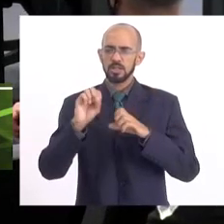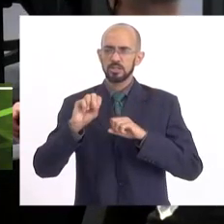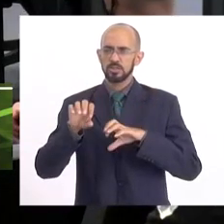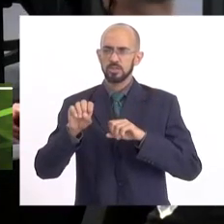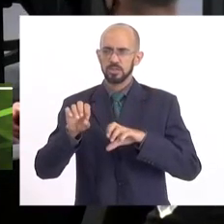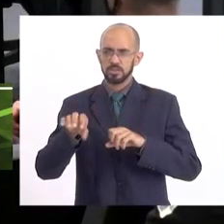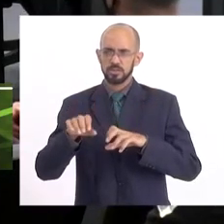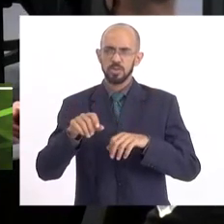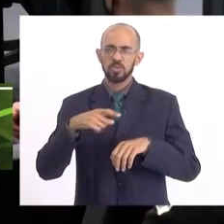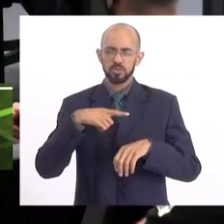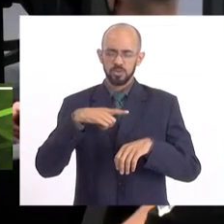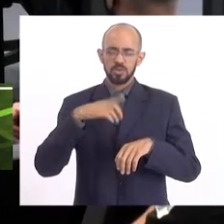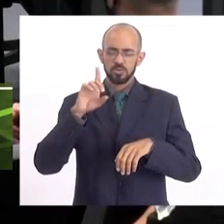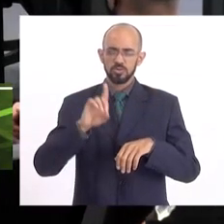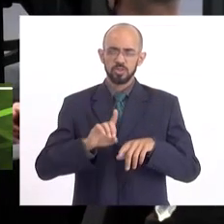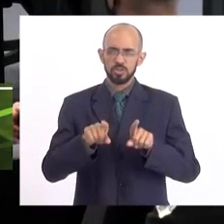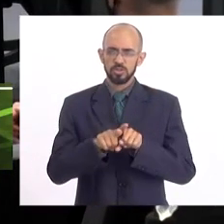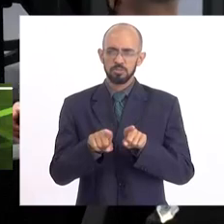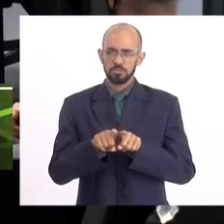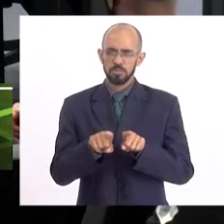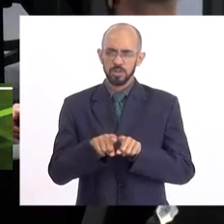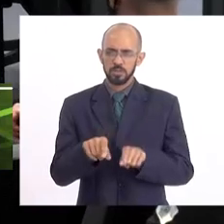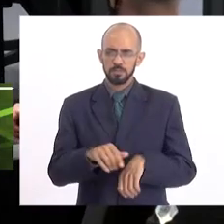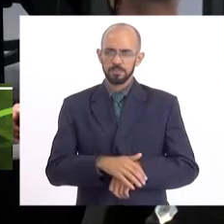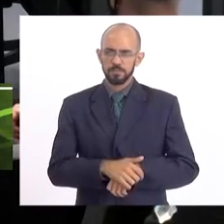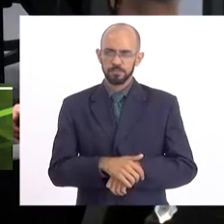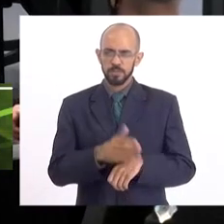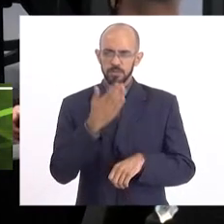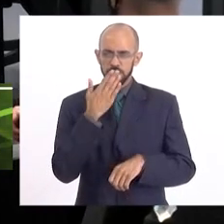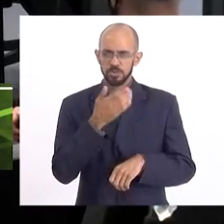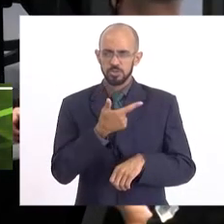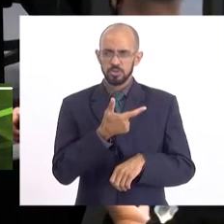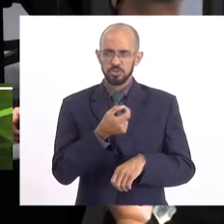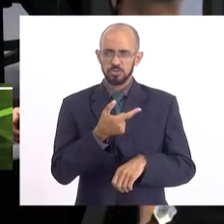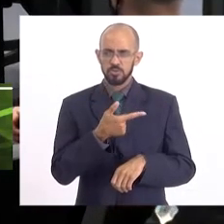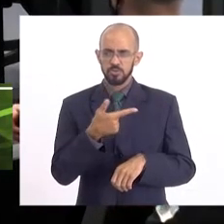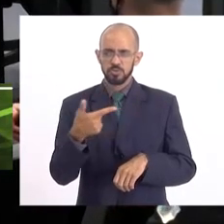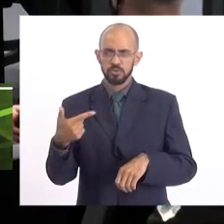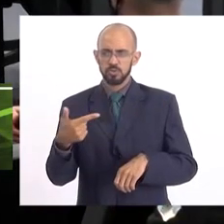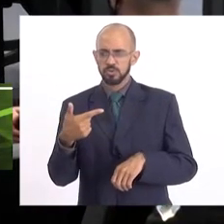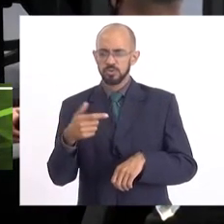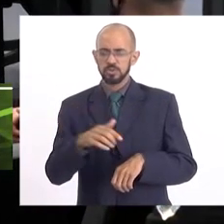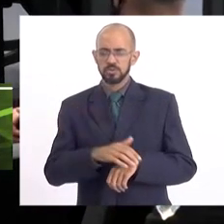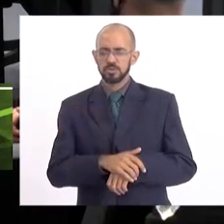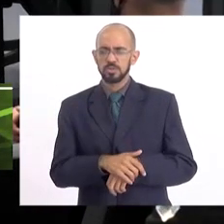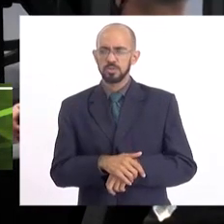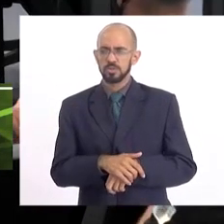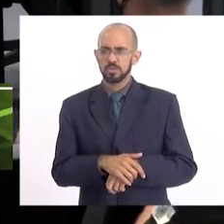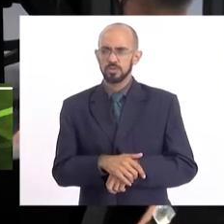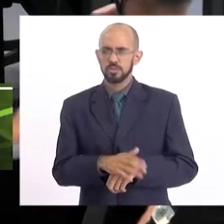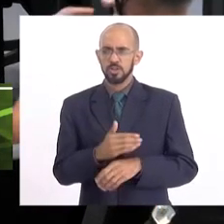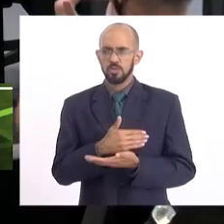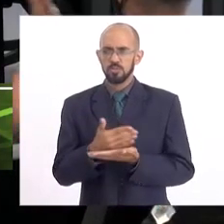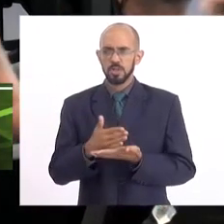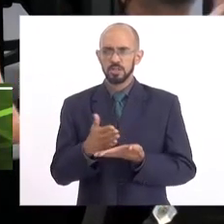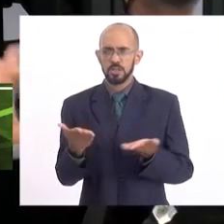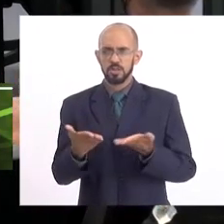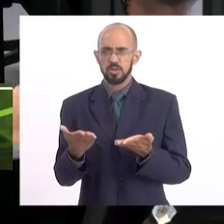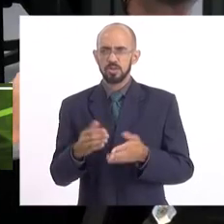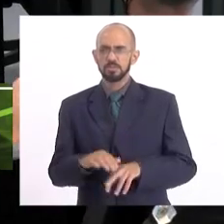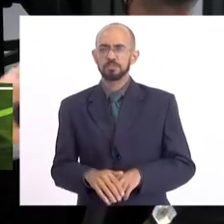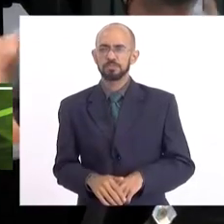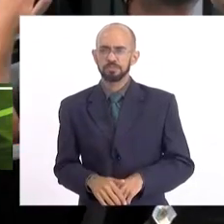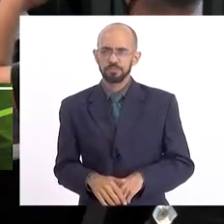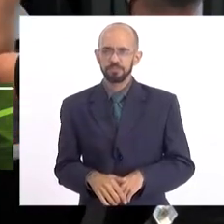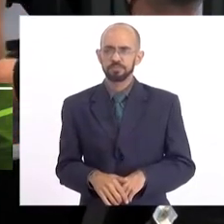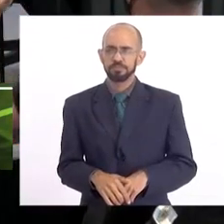direito. Verdade, muito pra bom. Que gire, já para que gire em 2022. Já aí, dá início agora, não é isso? Sim,